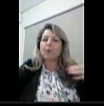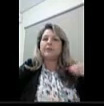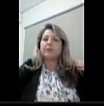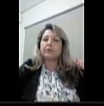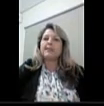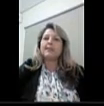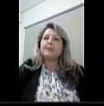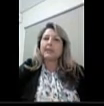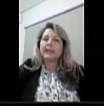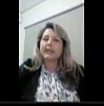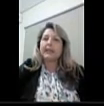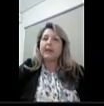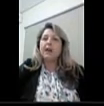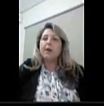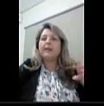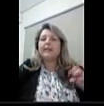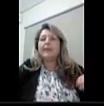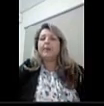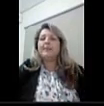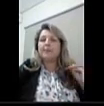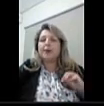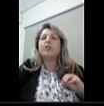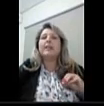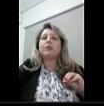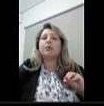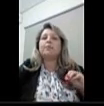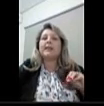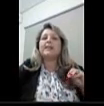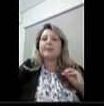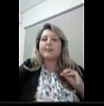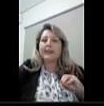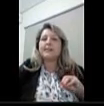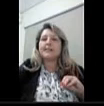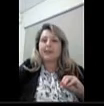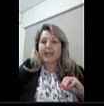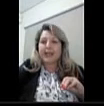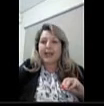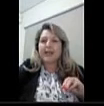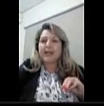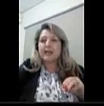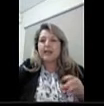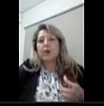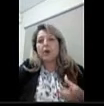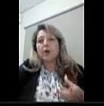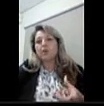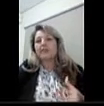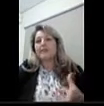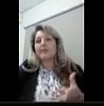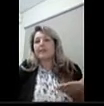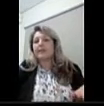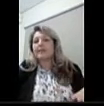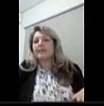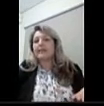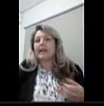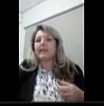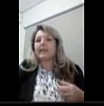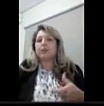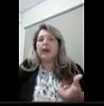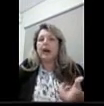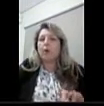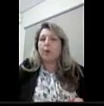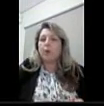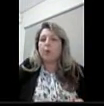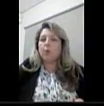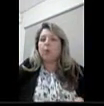enquanto você explica, porque depois ele pode retomar essa explicação em casa. Hoje as crianças têm facilidade